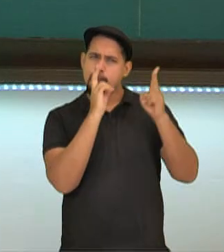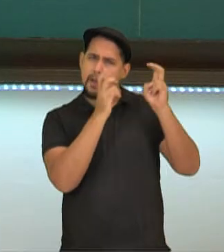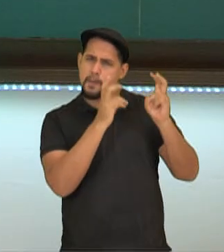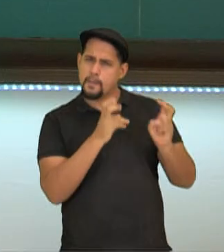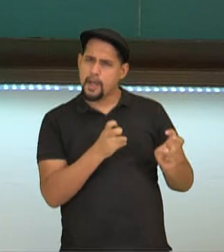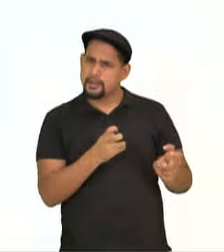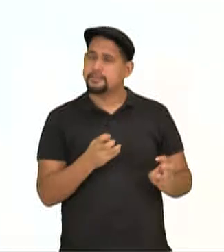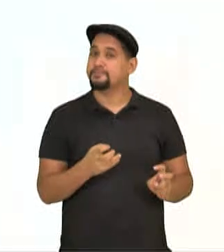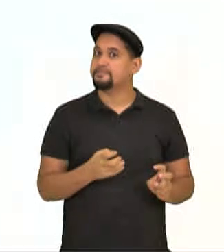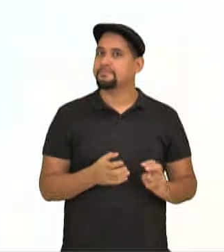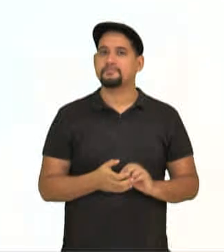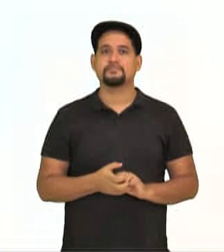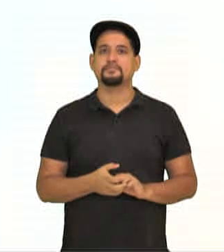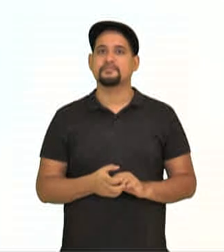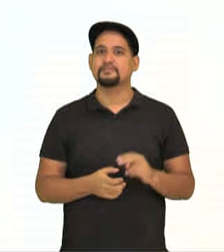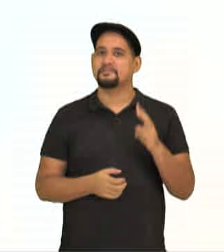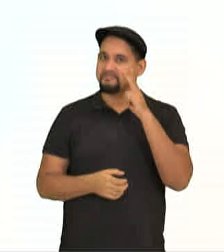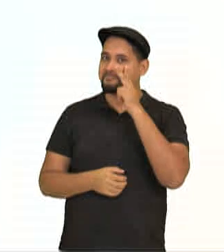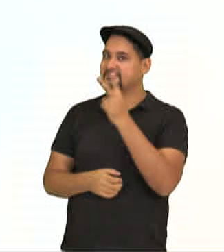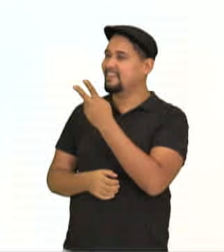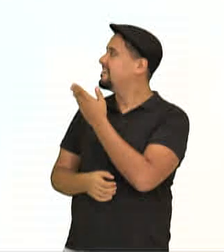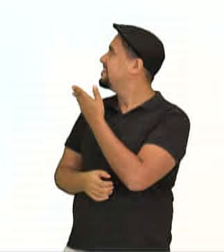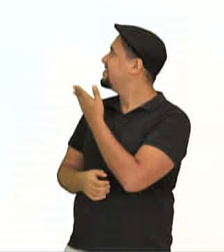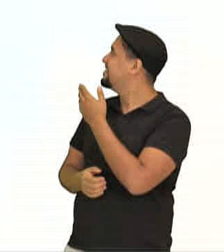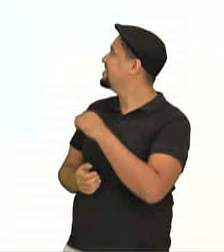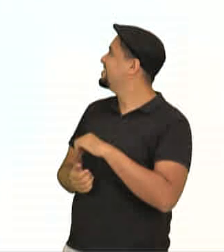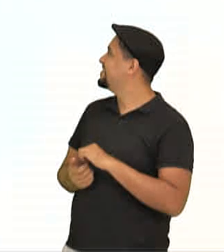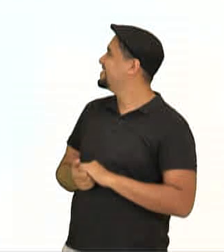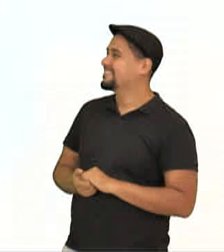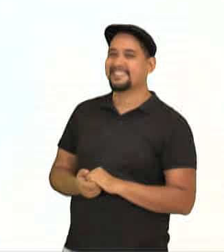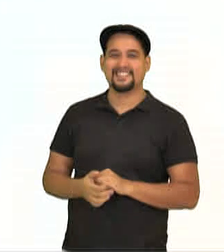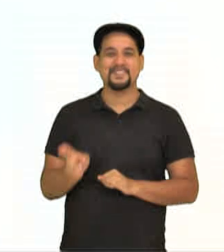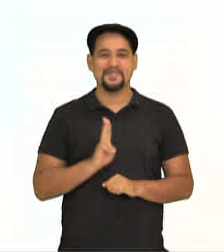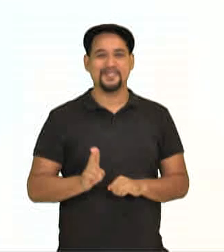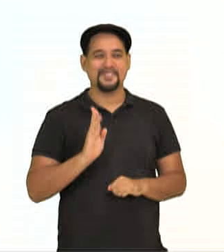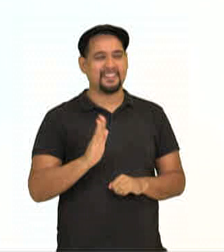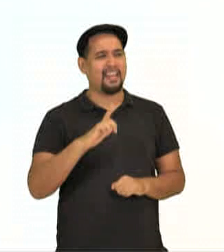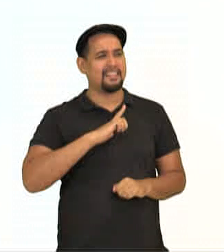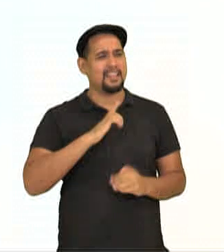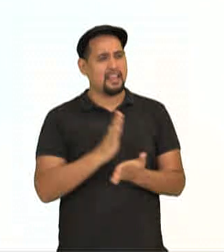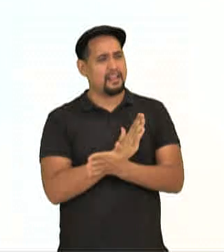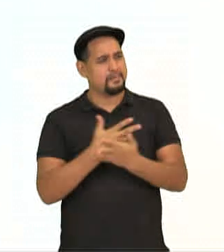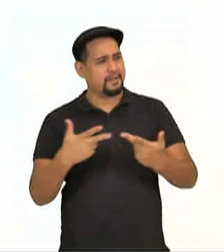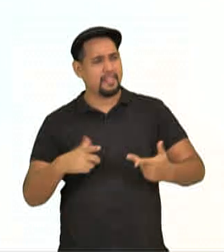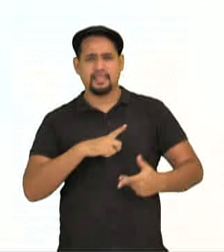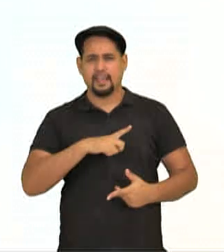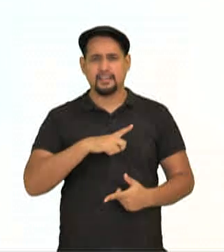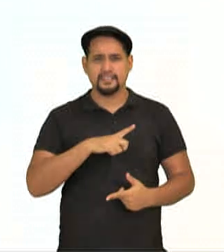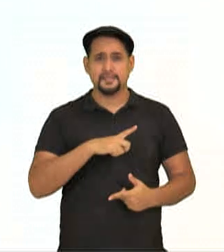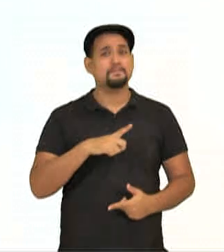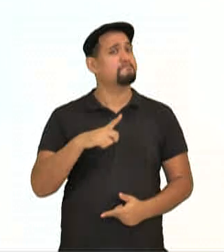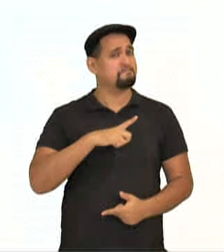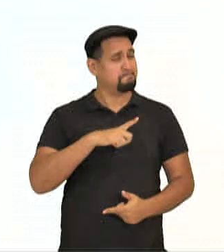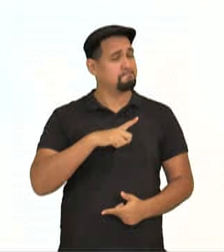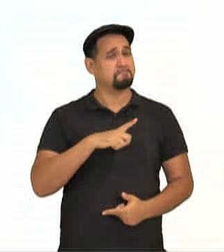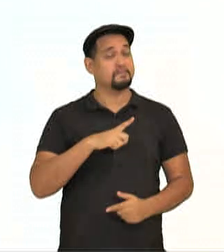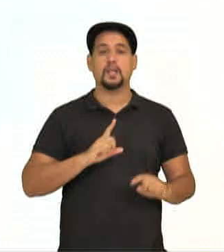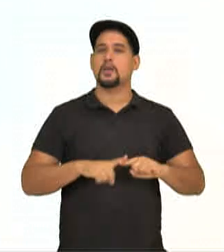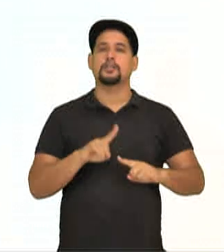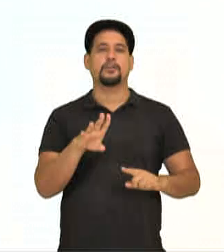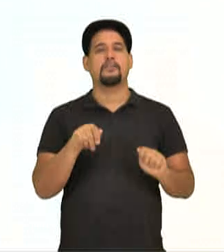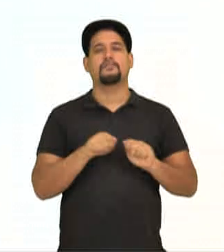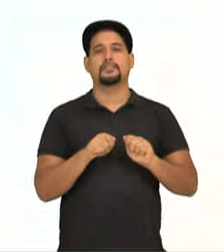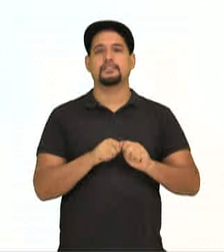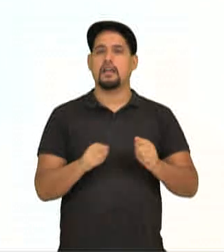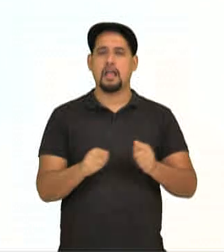lá? Olha só, utilizando ali. Tem outras possibilidades? Teria. É só você